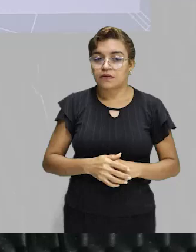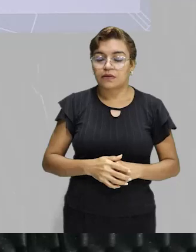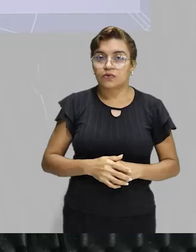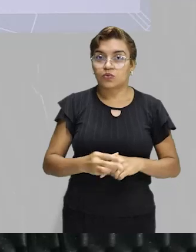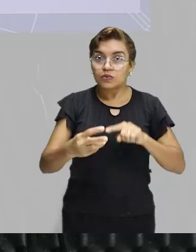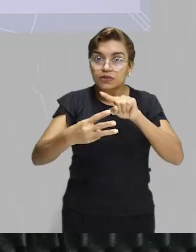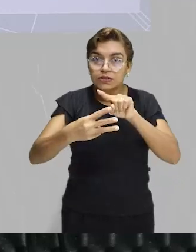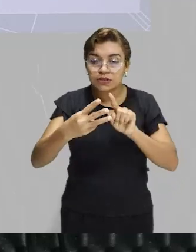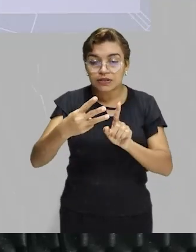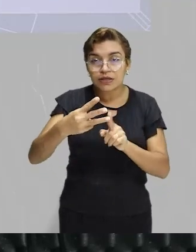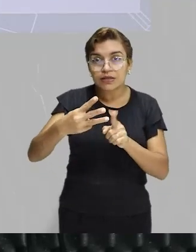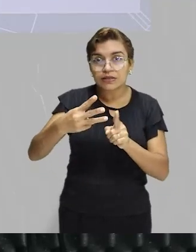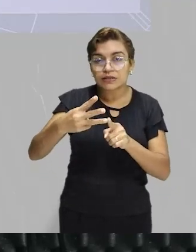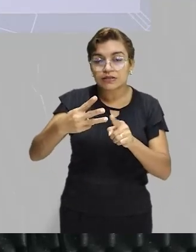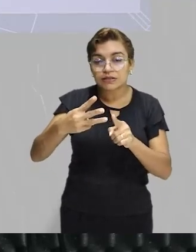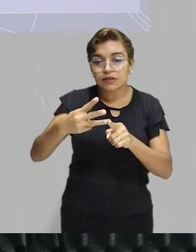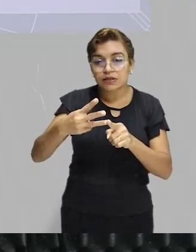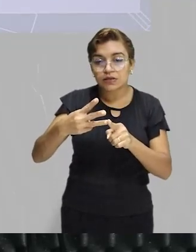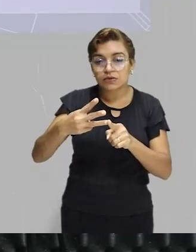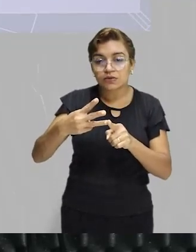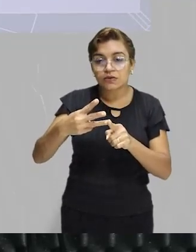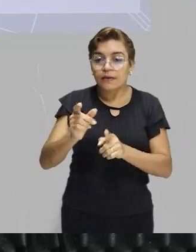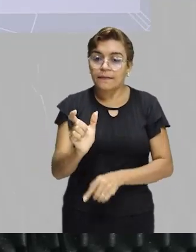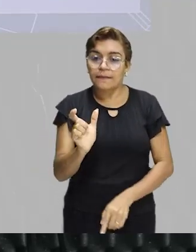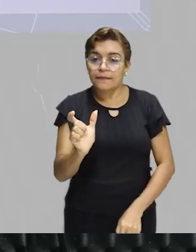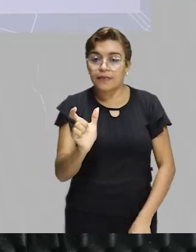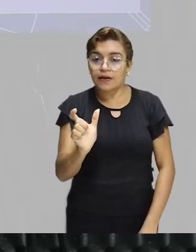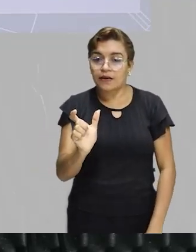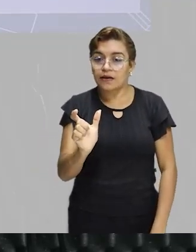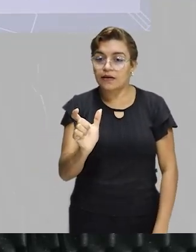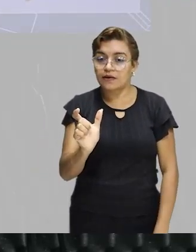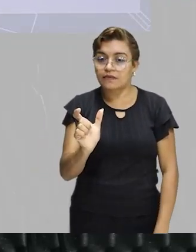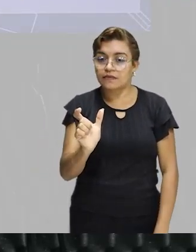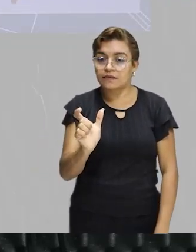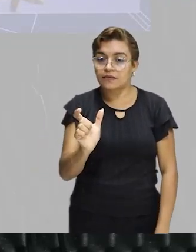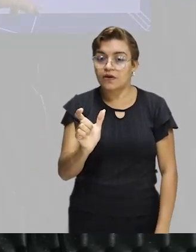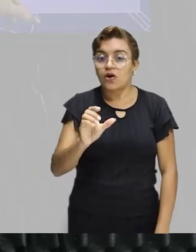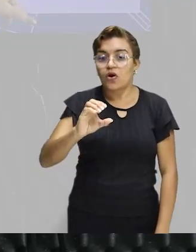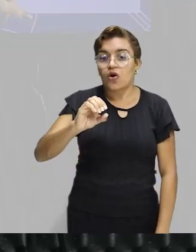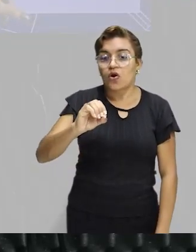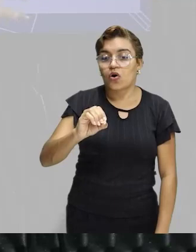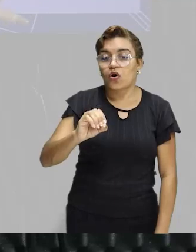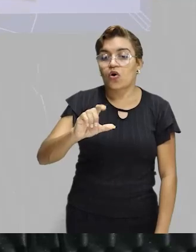terceiro ponto, a expressão Old Testament,